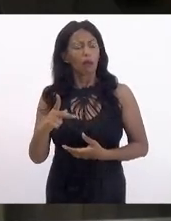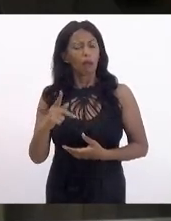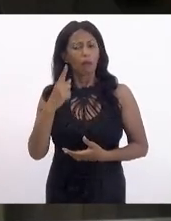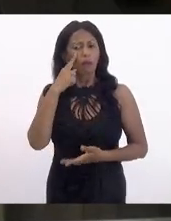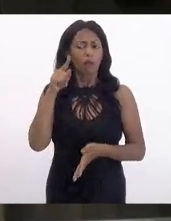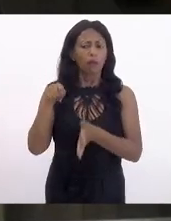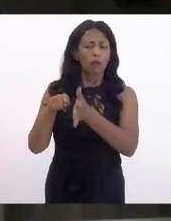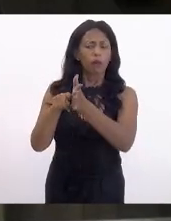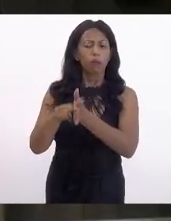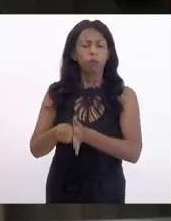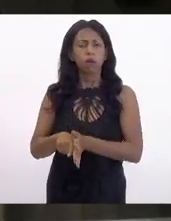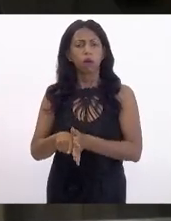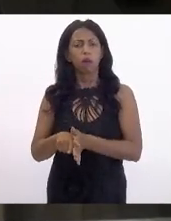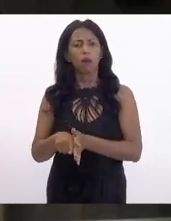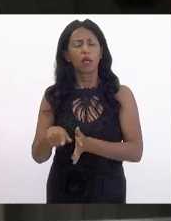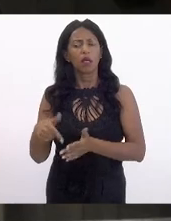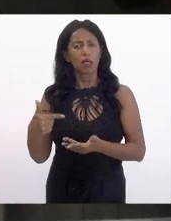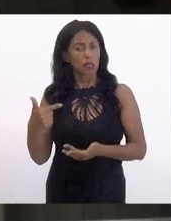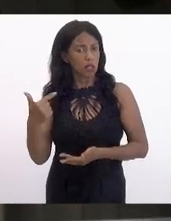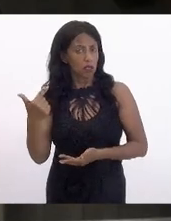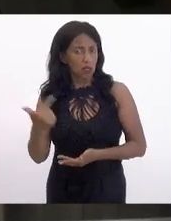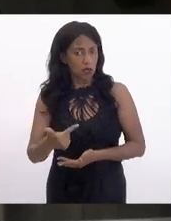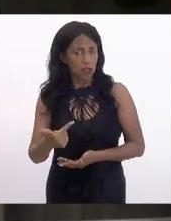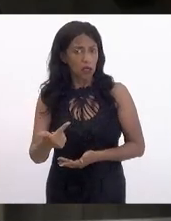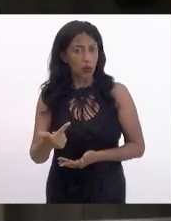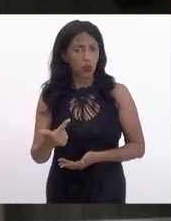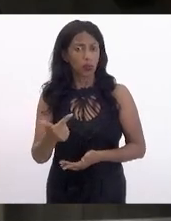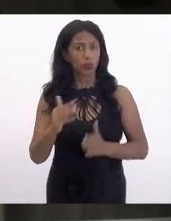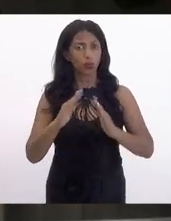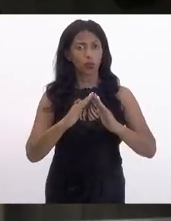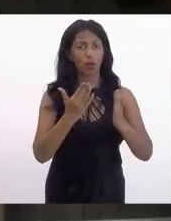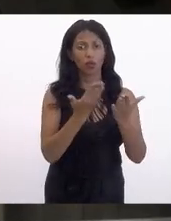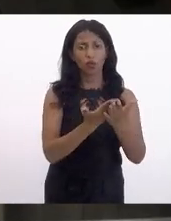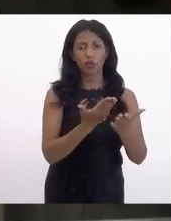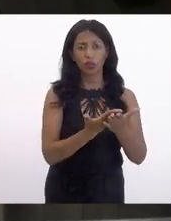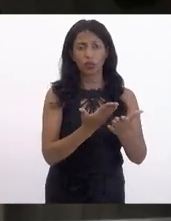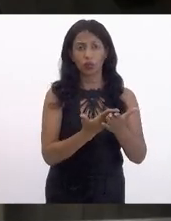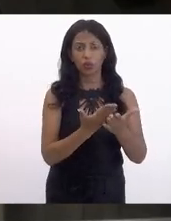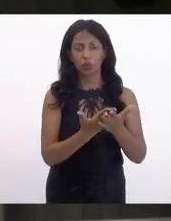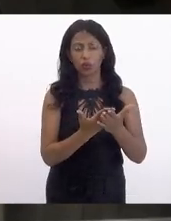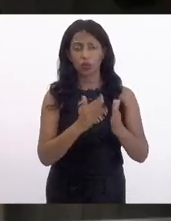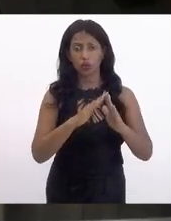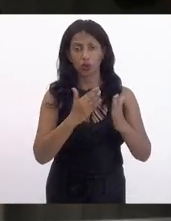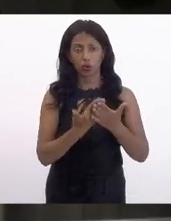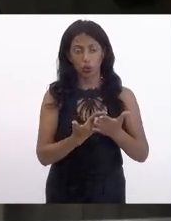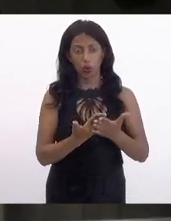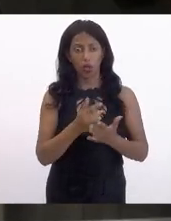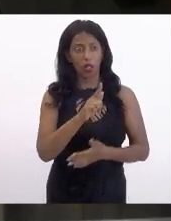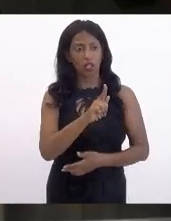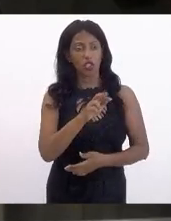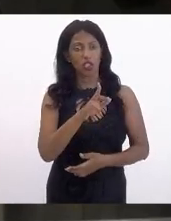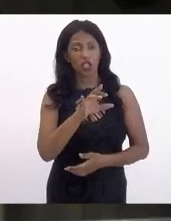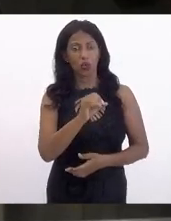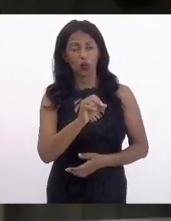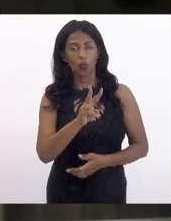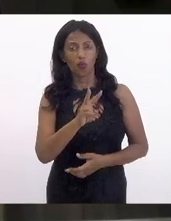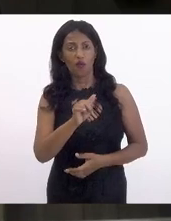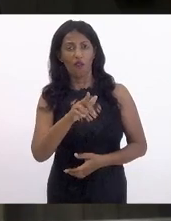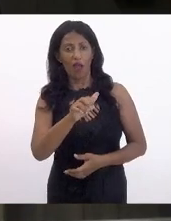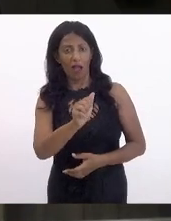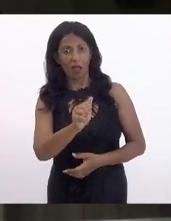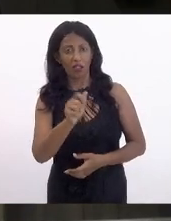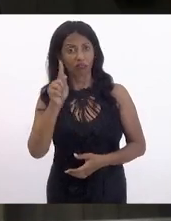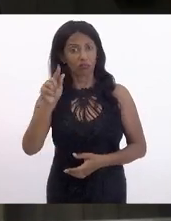apurada denúncia anônima segundo a qual o colégio puxar Escola Municipal Getúlio Vargas em